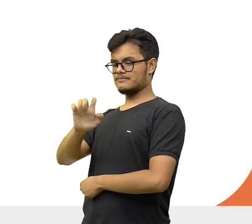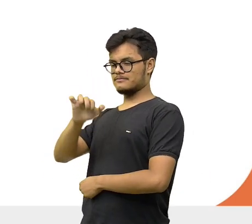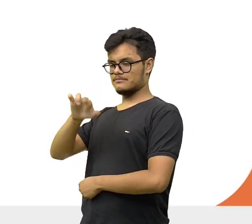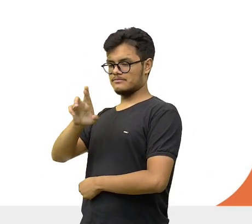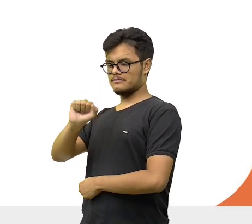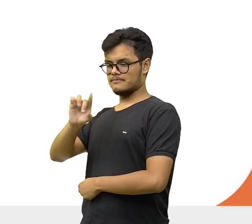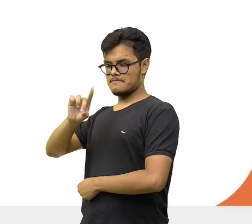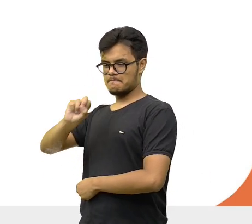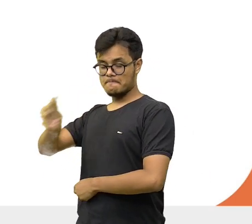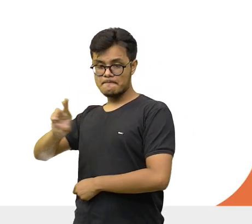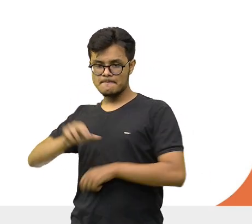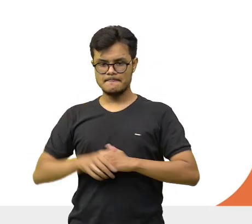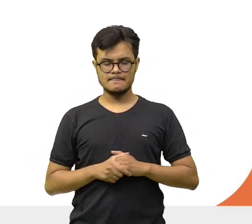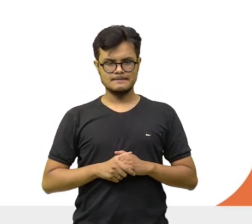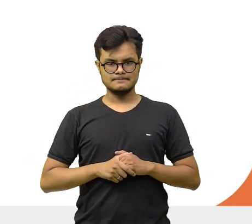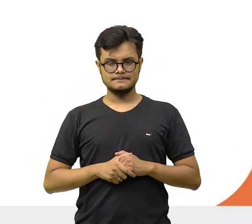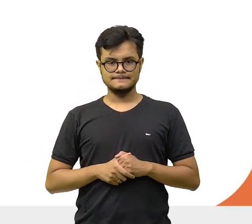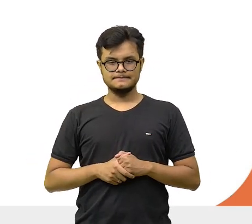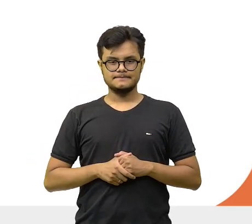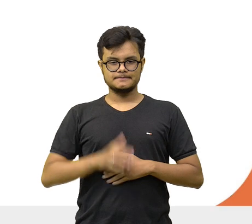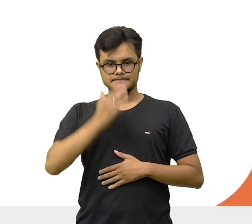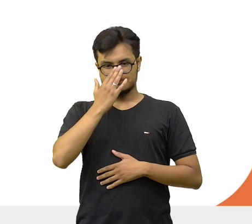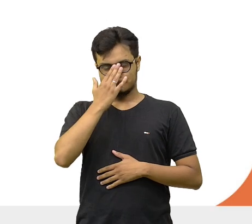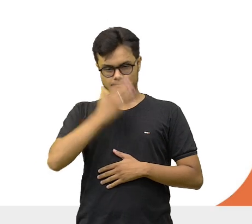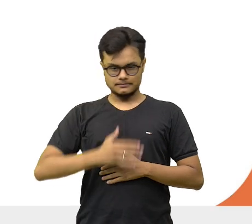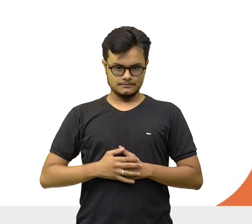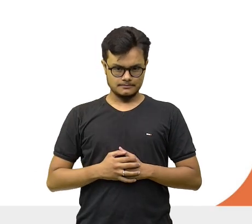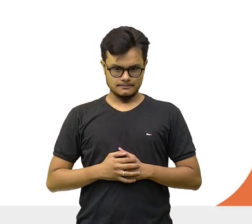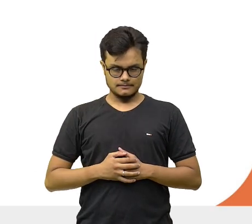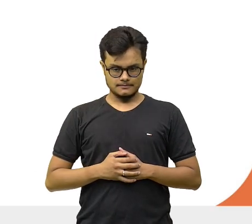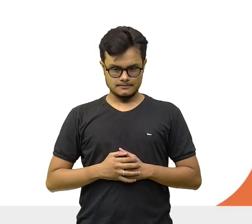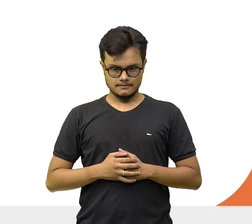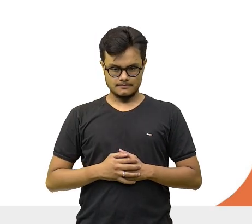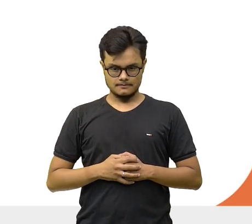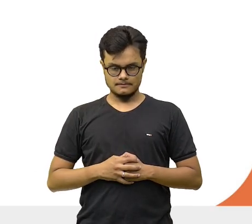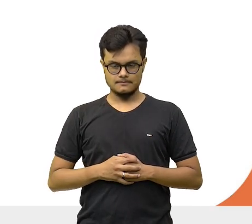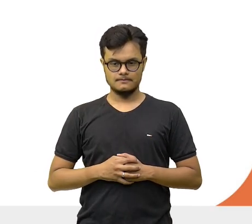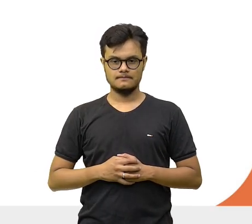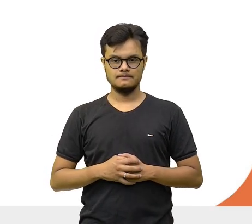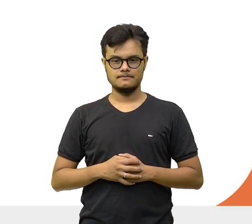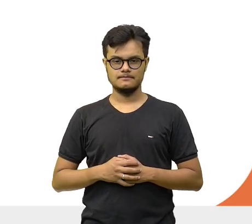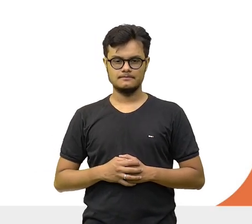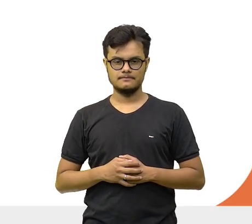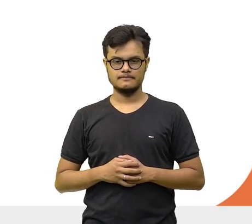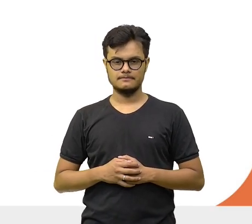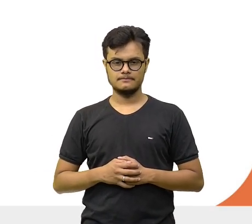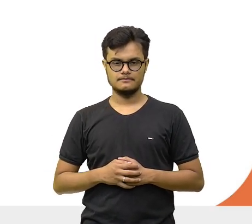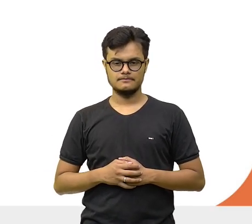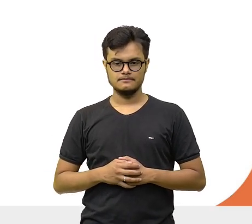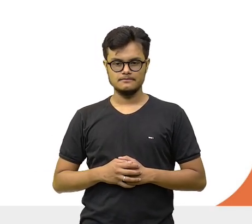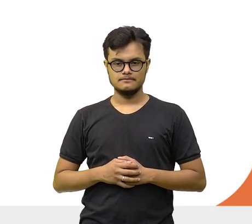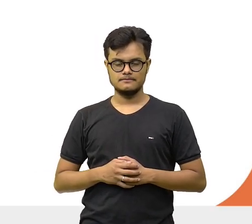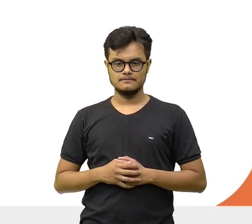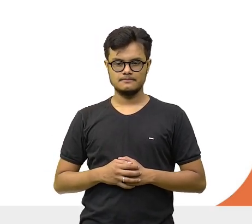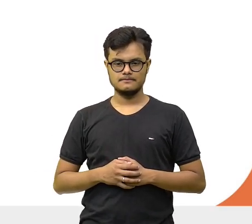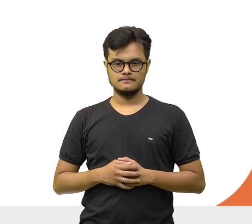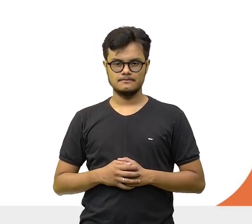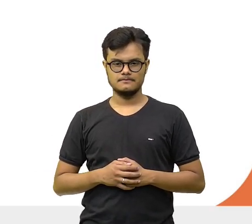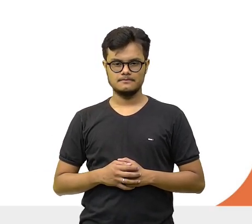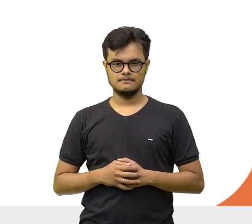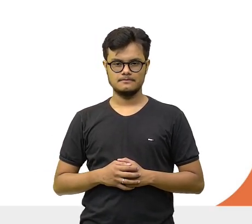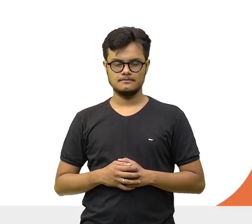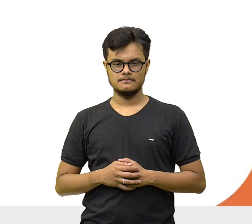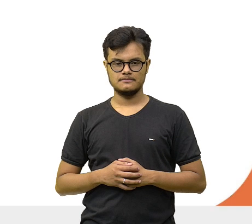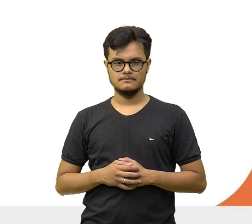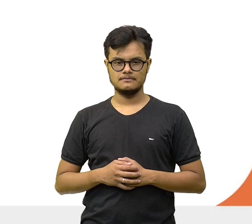A indica o momento em que o gás possui aí mais uma lacuna para dizer se é maior ou